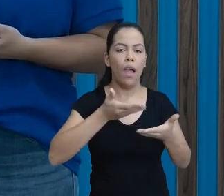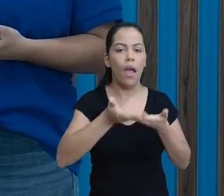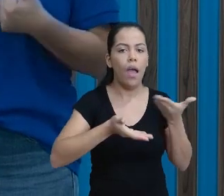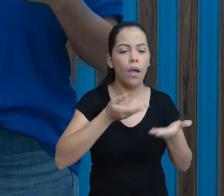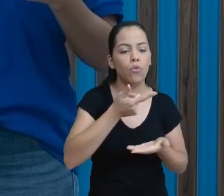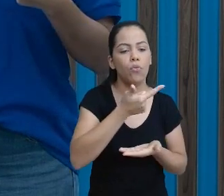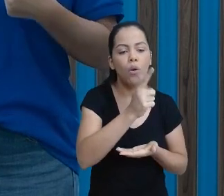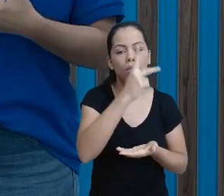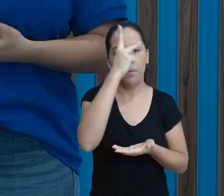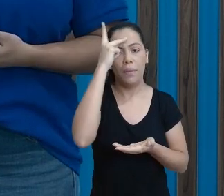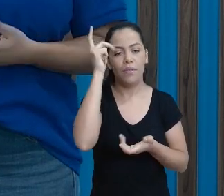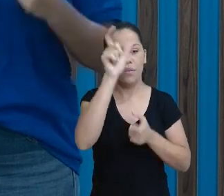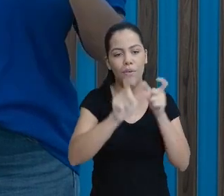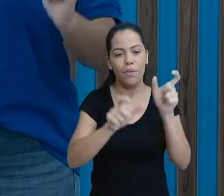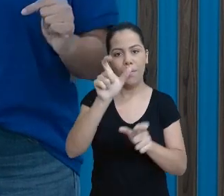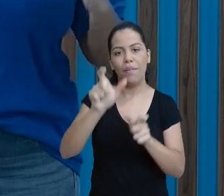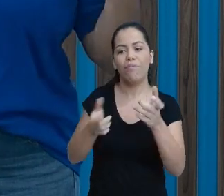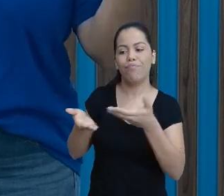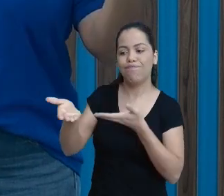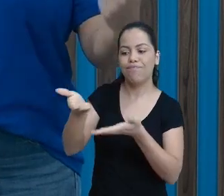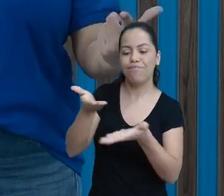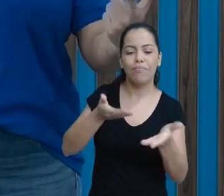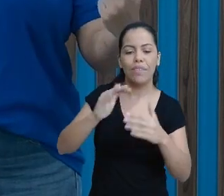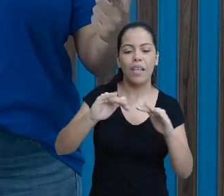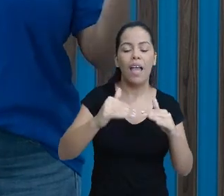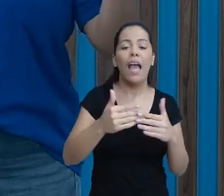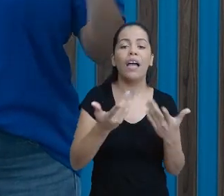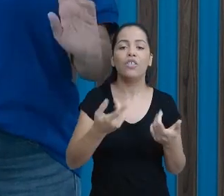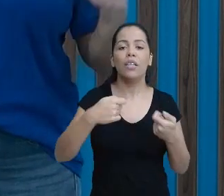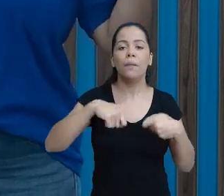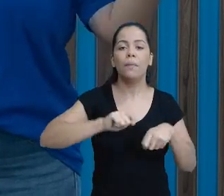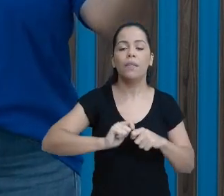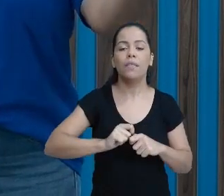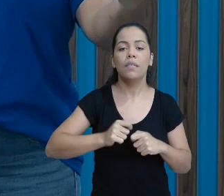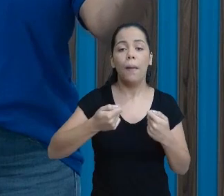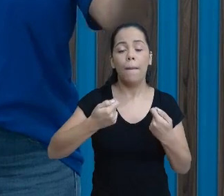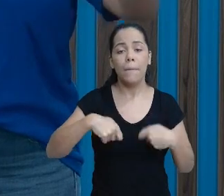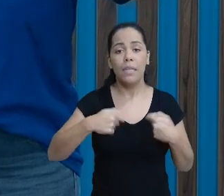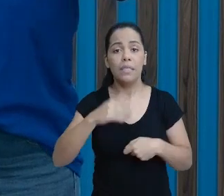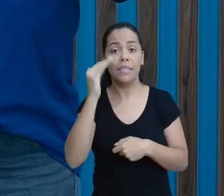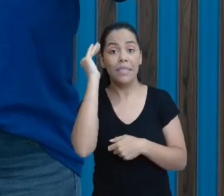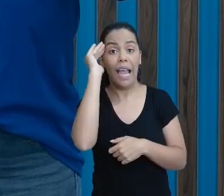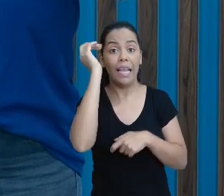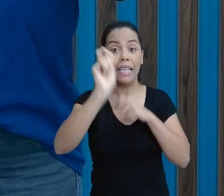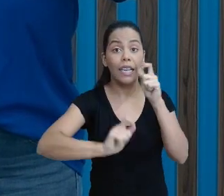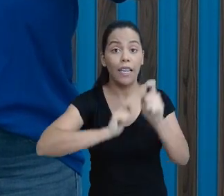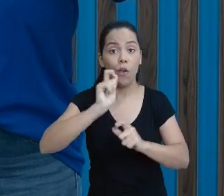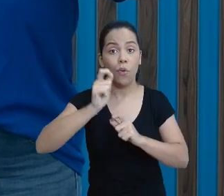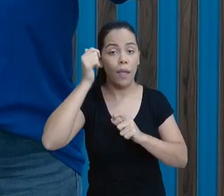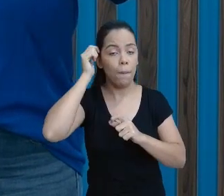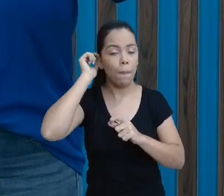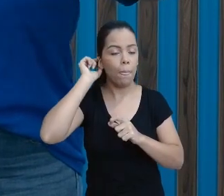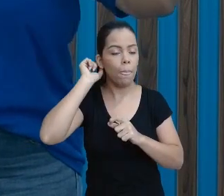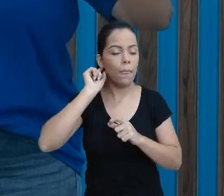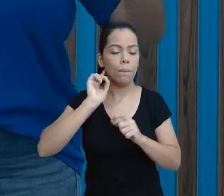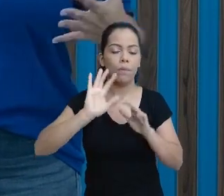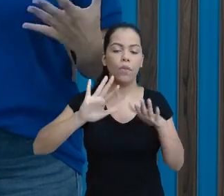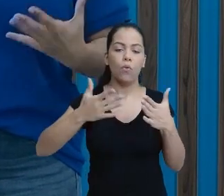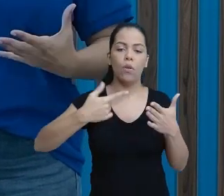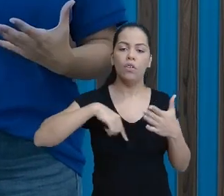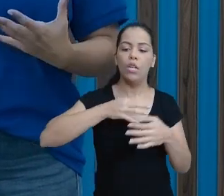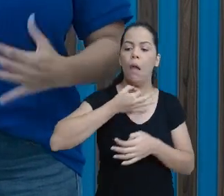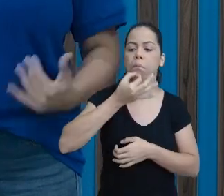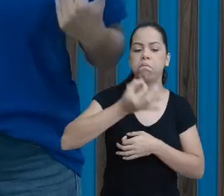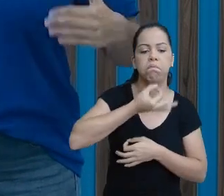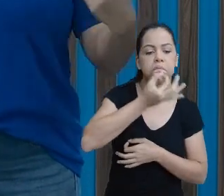lembrar que do outro lado da nossa opinião, ou da nossa crítica, ou da